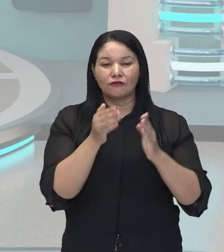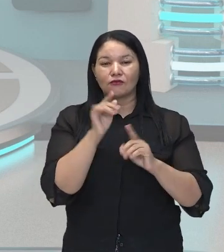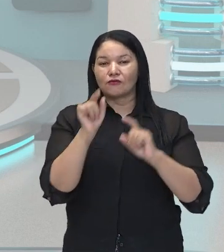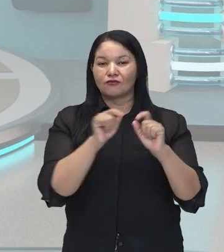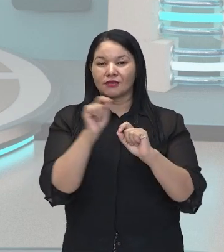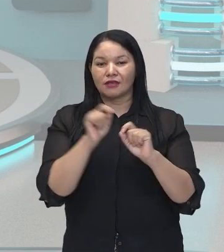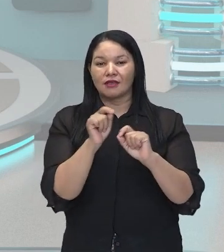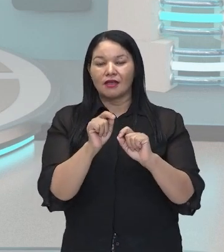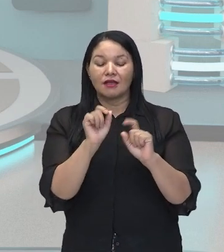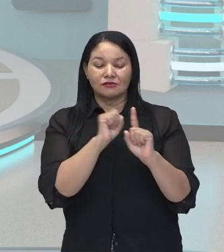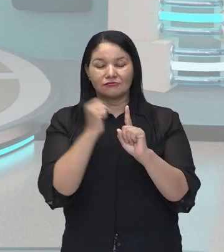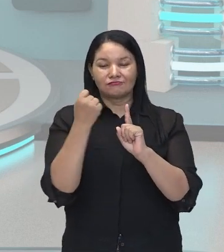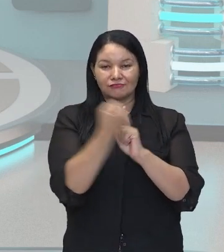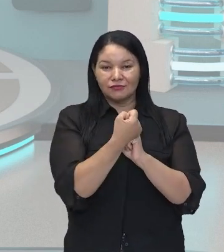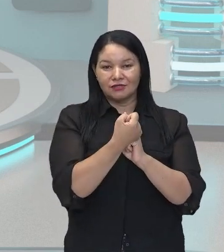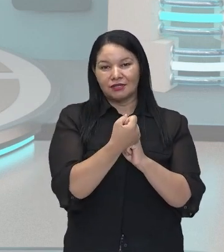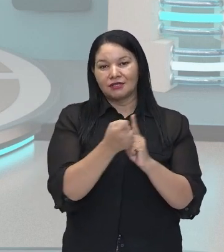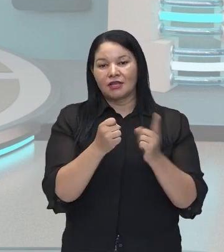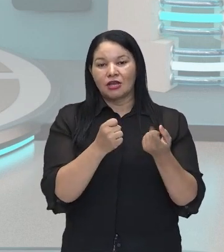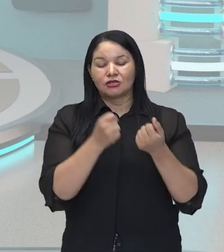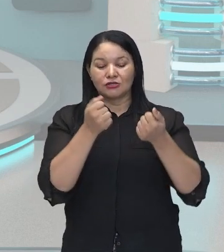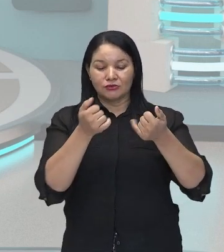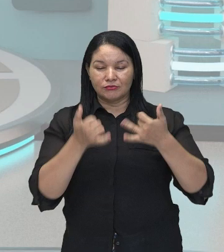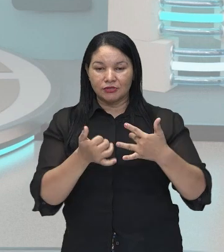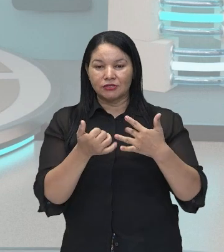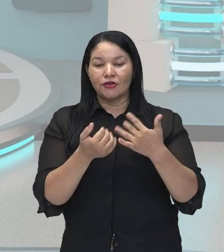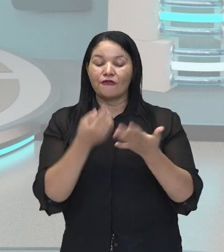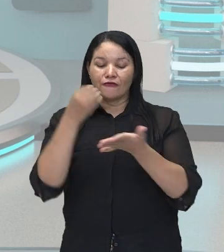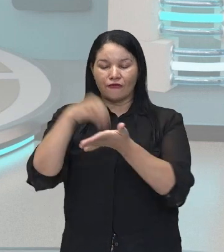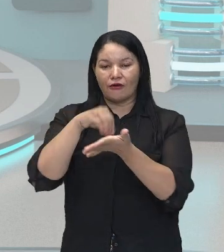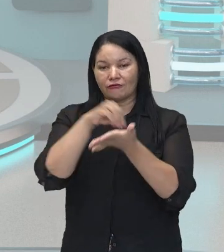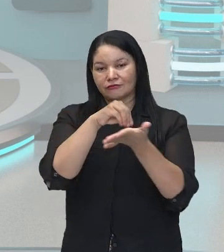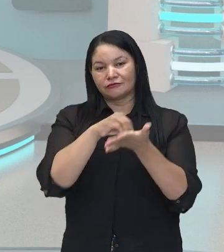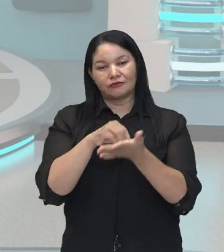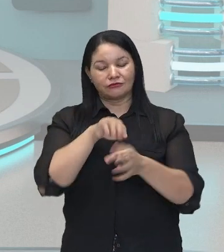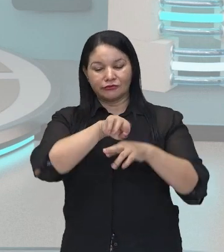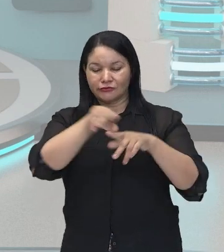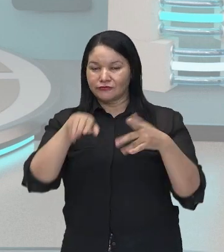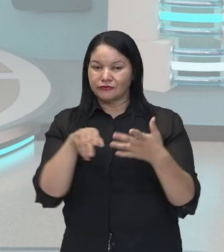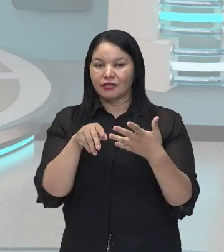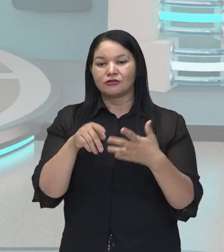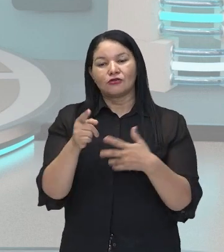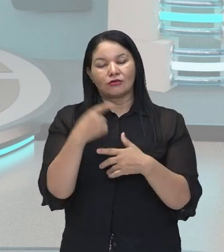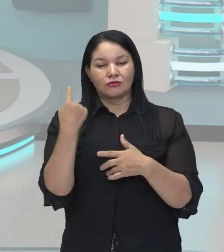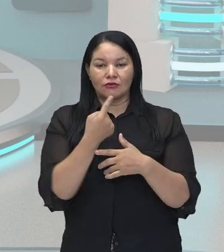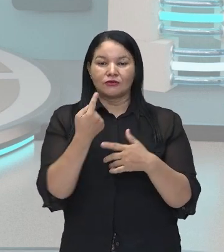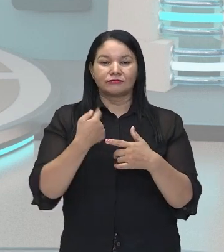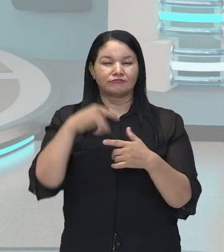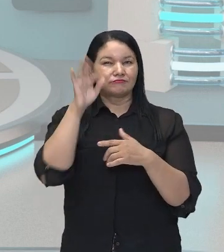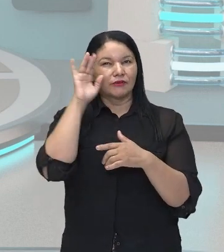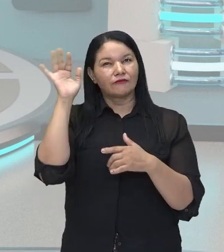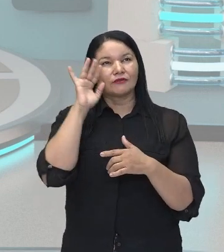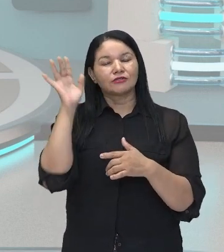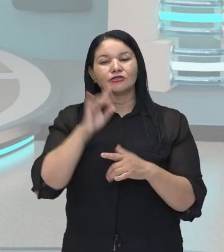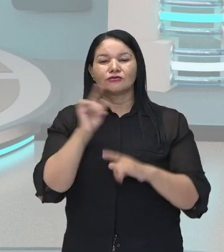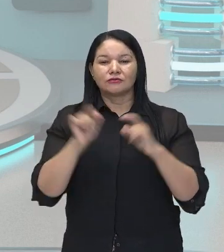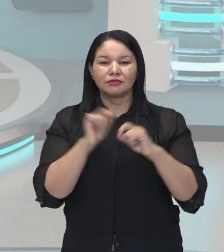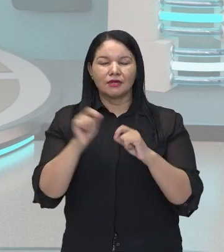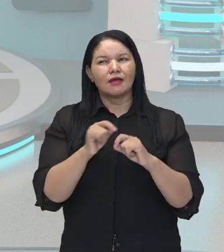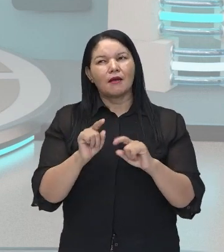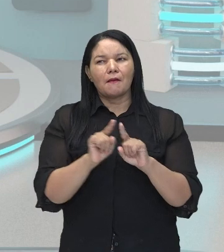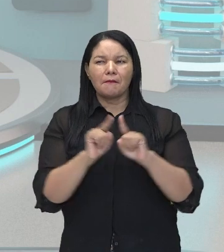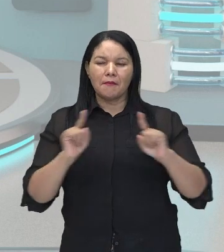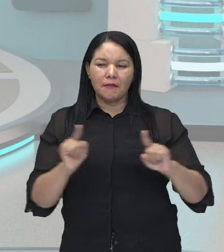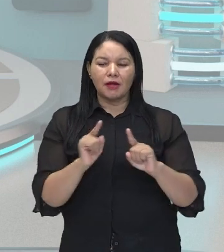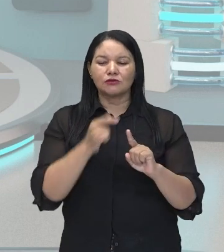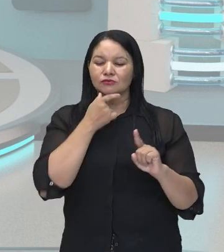Monteiro Lobato, que revela exatamente essas realidades, que nos fazem refletir. Ao revelar, sempre vem aquela questão, poxa, mas ele está